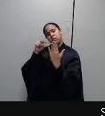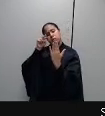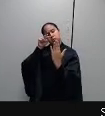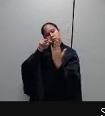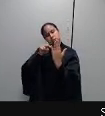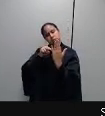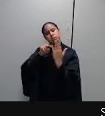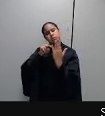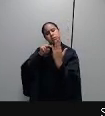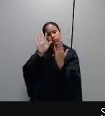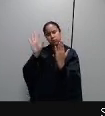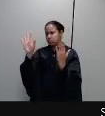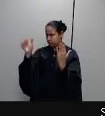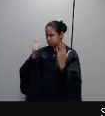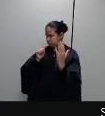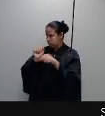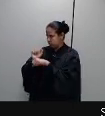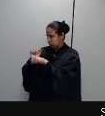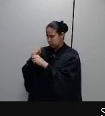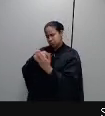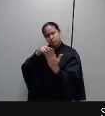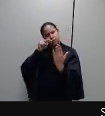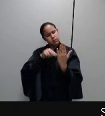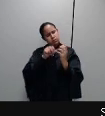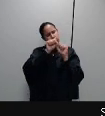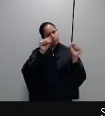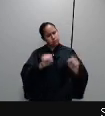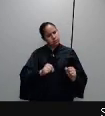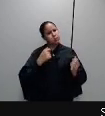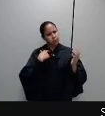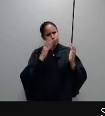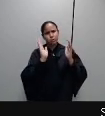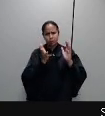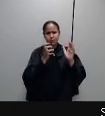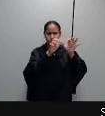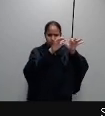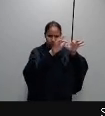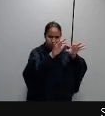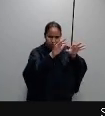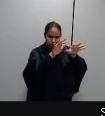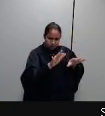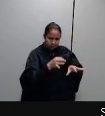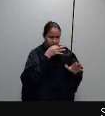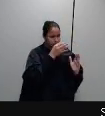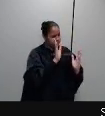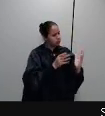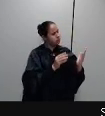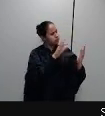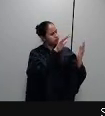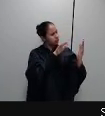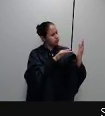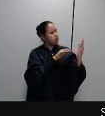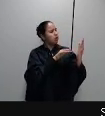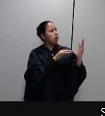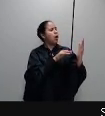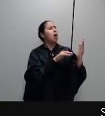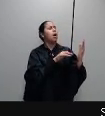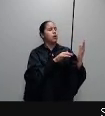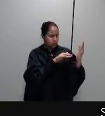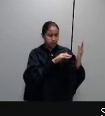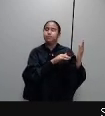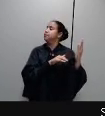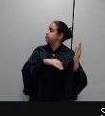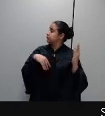só observar aqui o que é que eu tinha notado Quanto é esse processo a aqui no caso eu estou